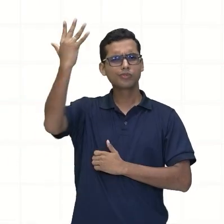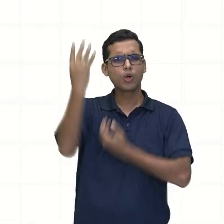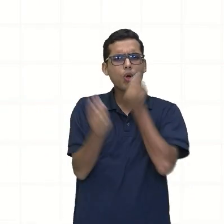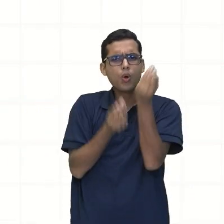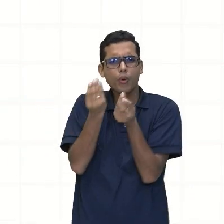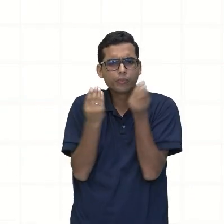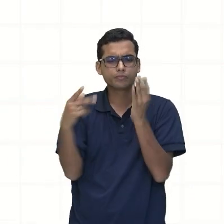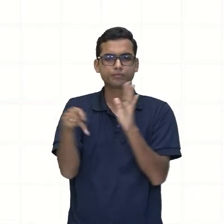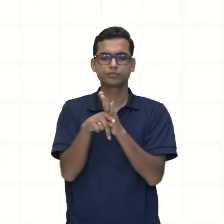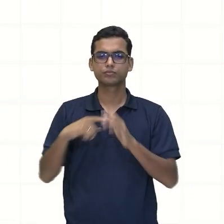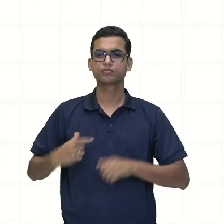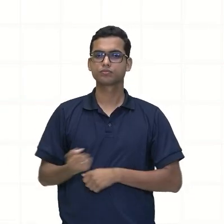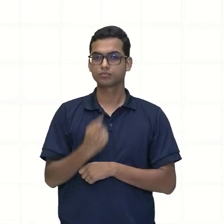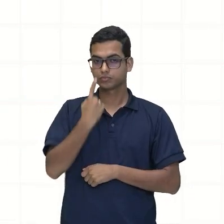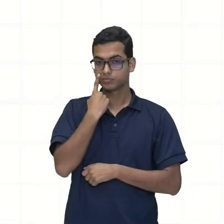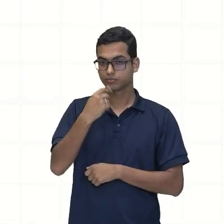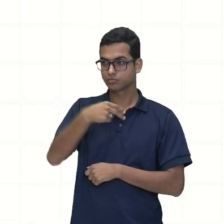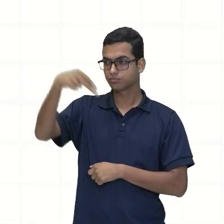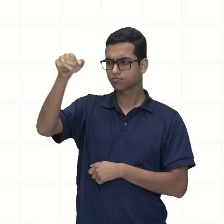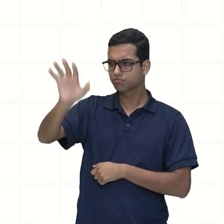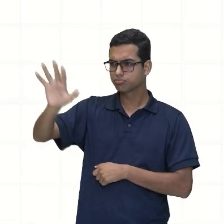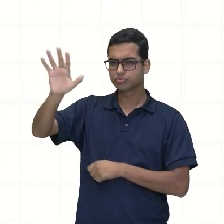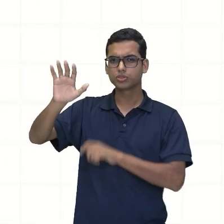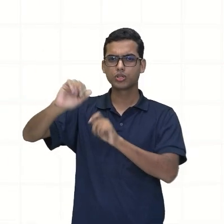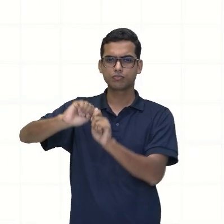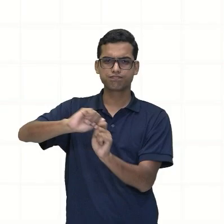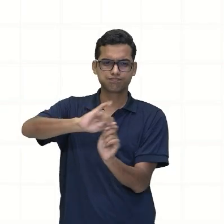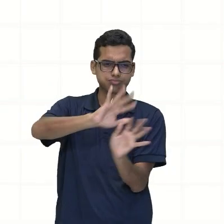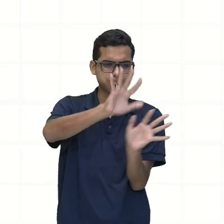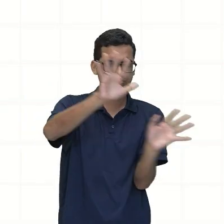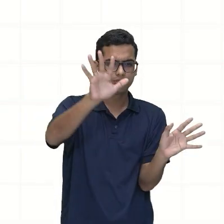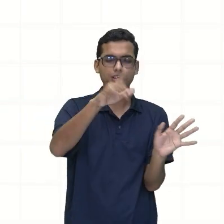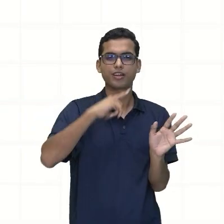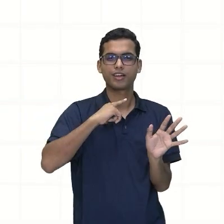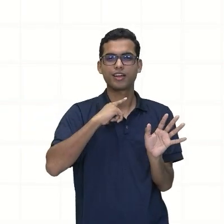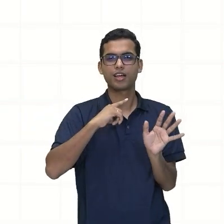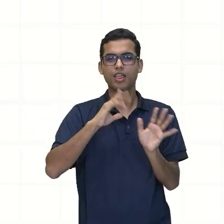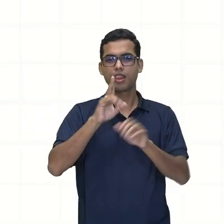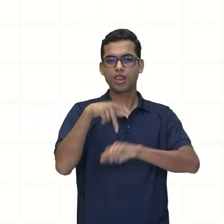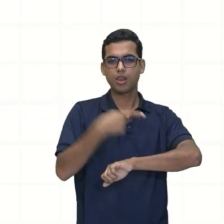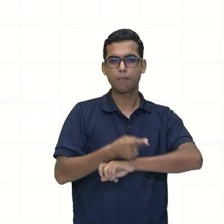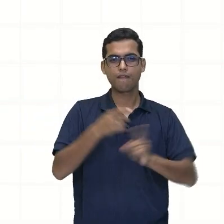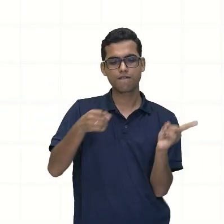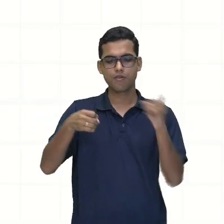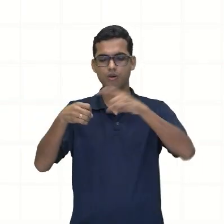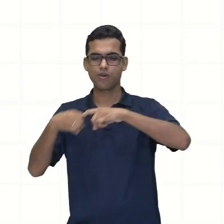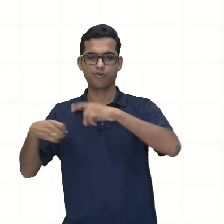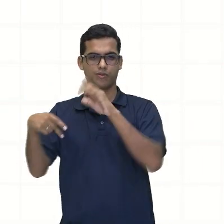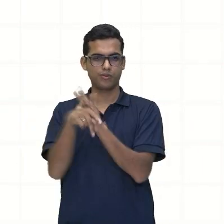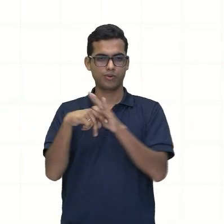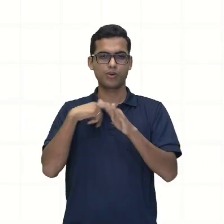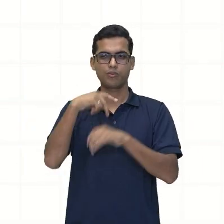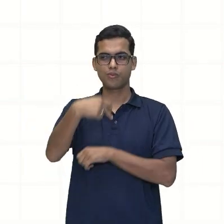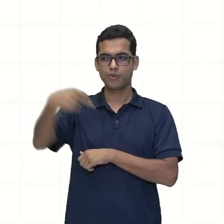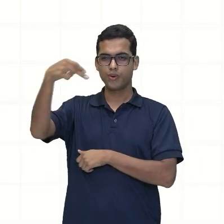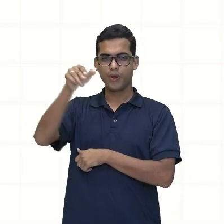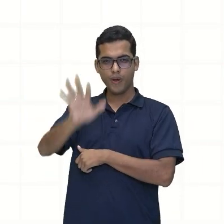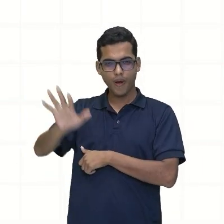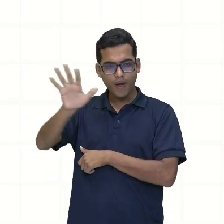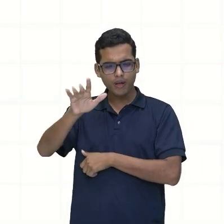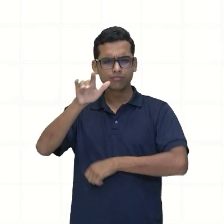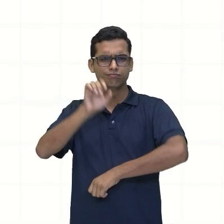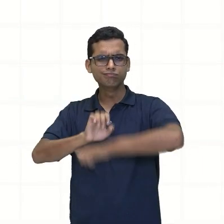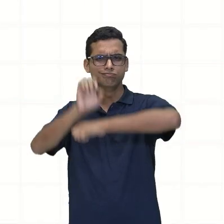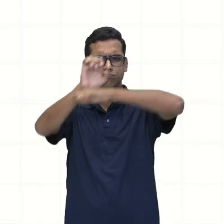de saída da região Nordeste, né? Agora a gente já observa de estado para estado, tá bom? E as atividades econômicas,